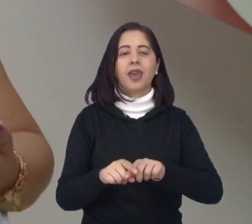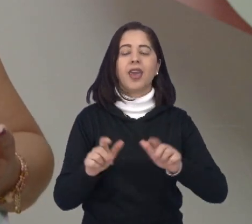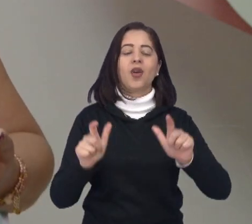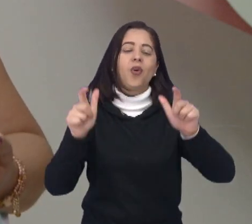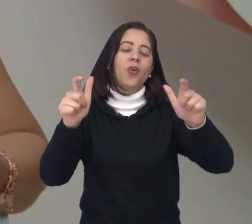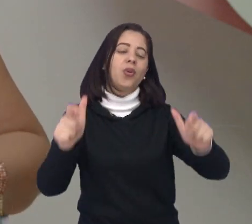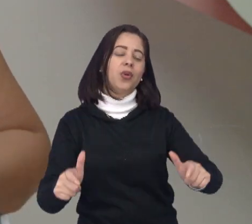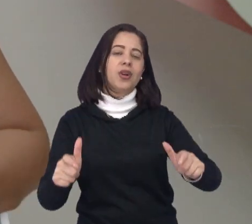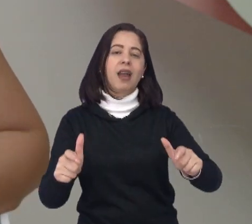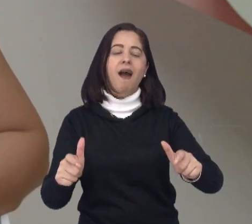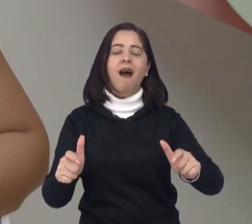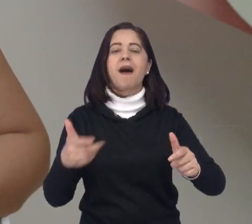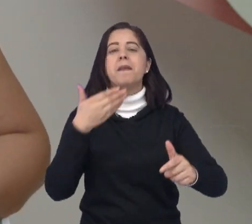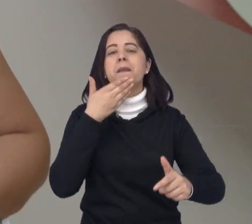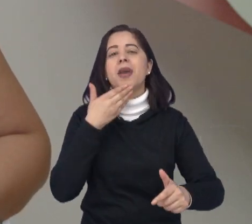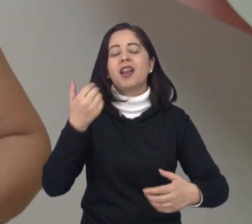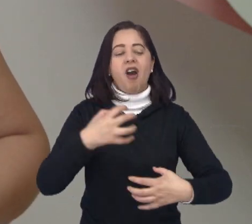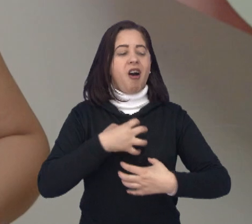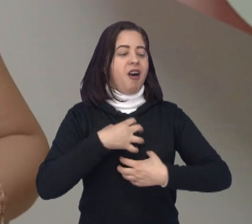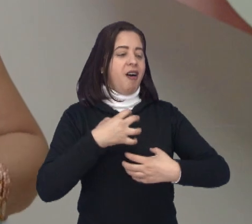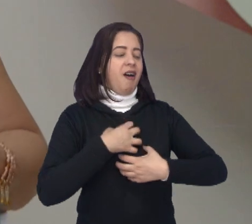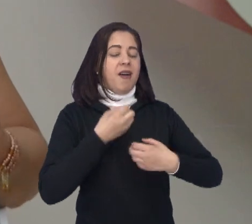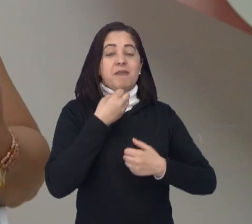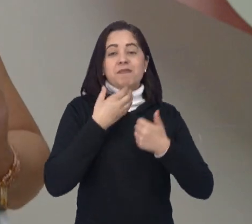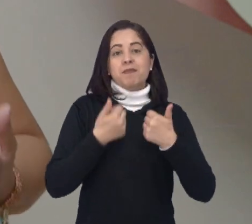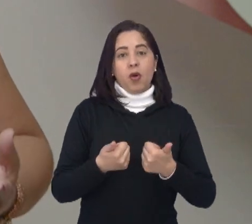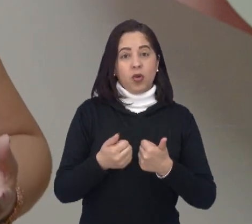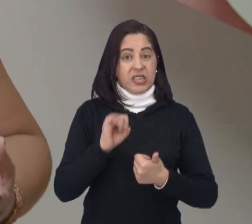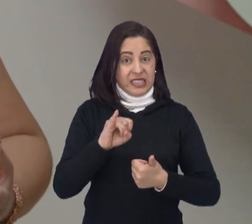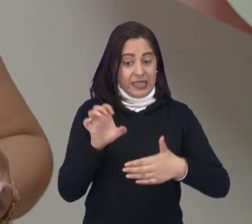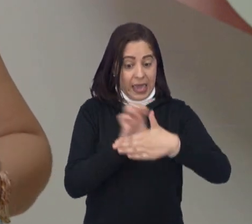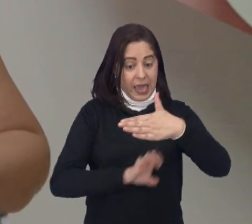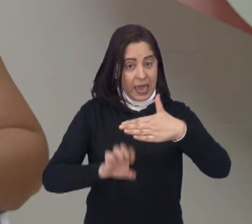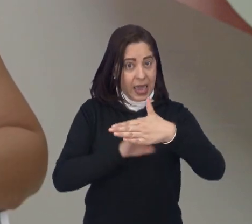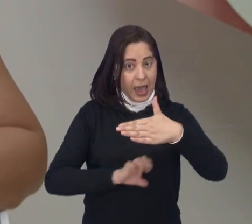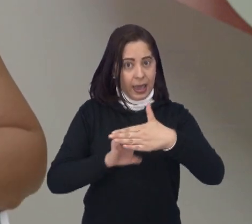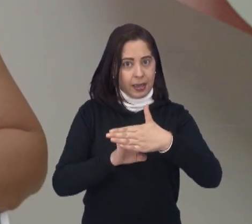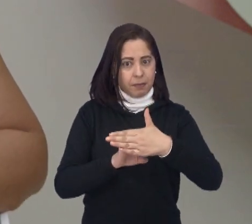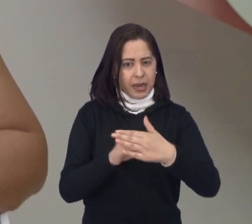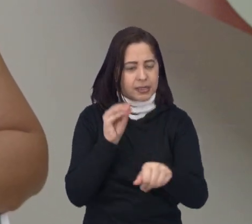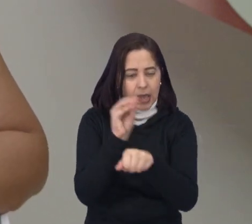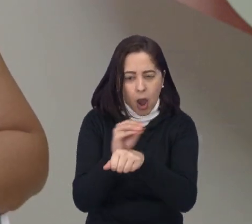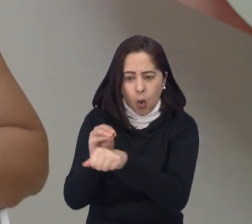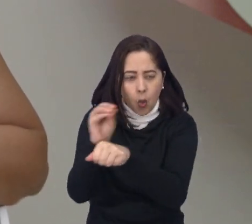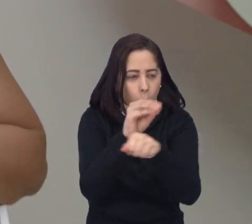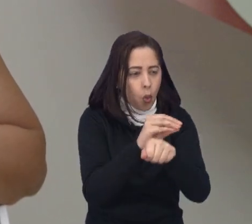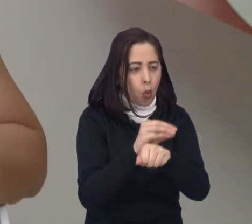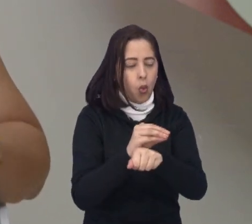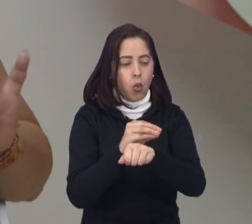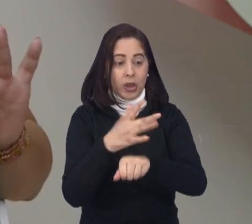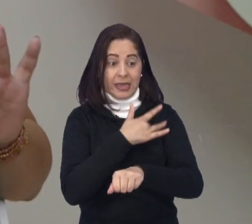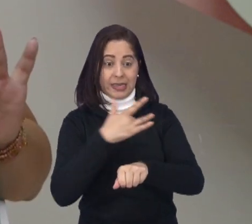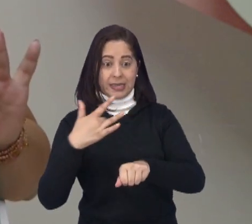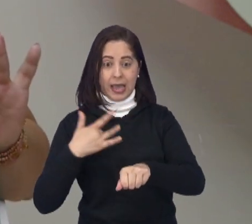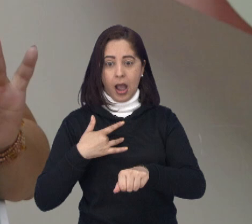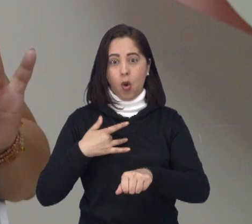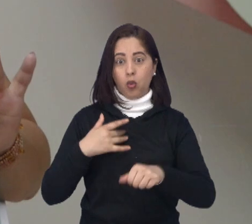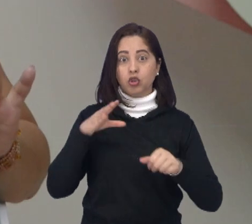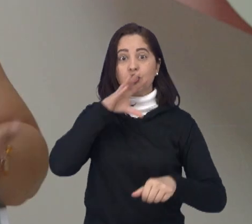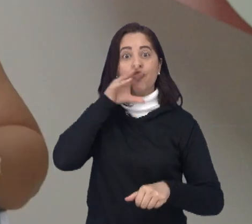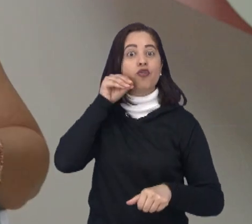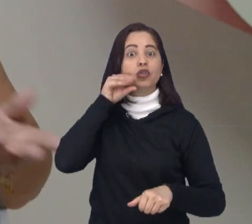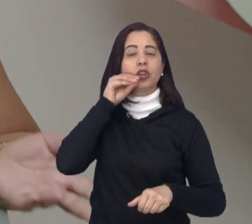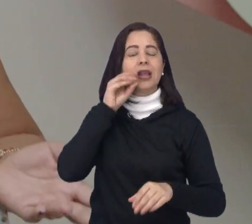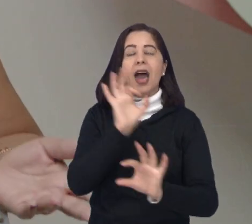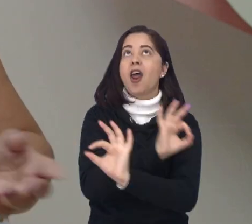mais saudável entre os funcionários. Quando as empresas investem na saúde das pessoas, todo mundo sai